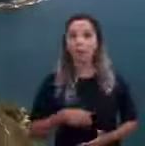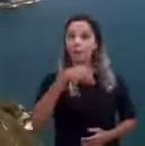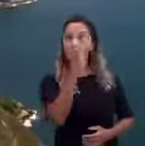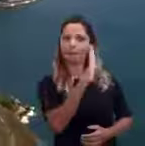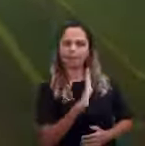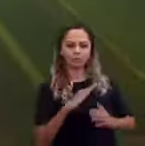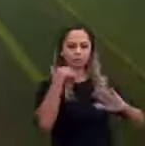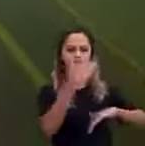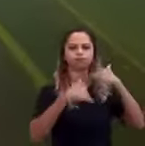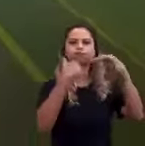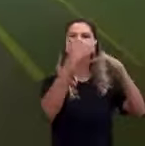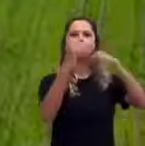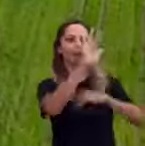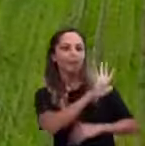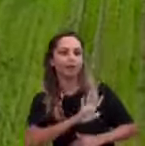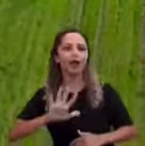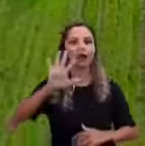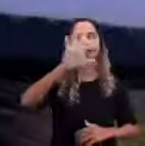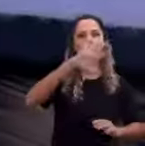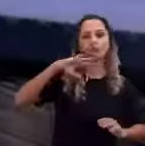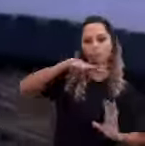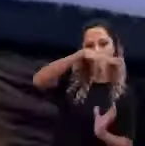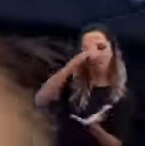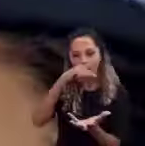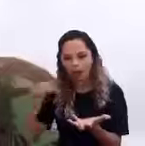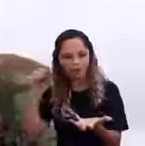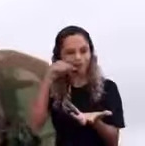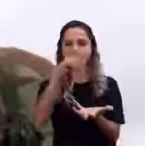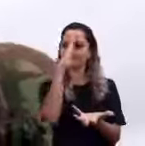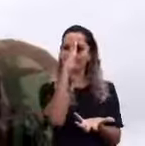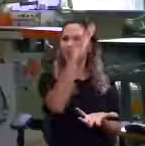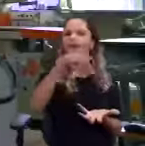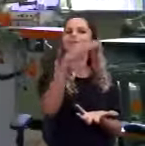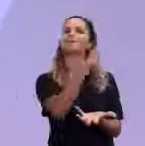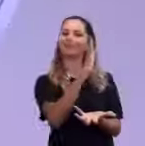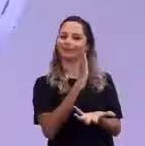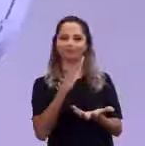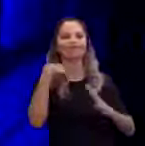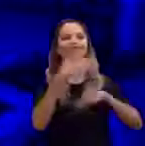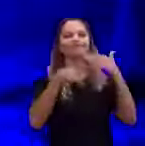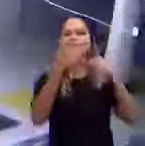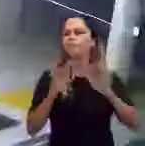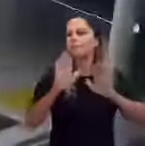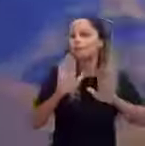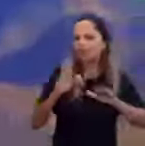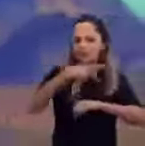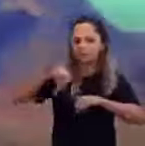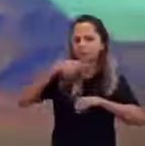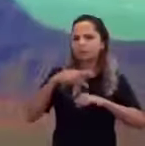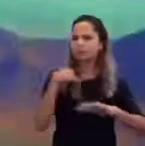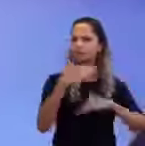O Brasil avança nos cenários nacional e internacional. Mas para que uma nação